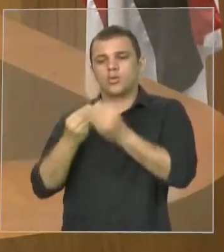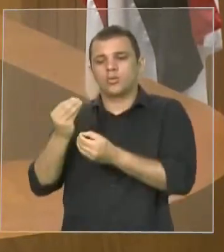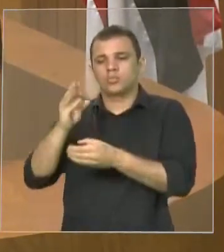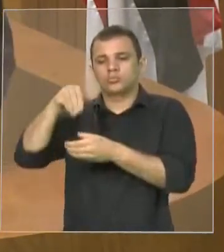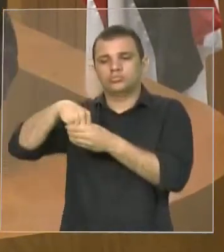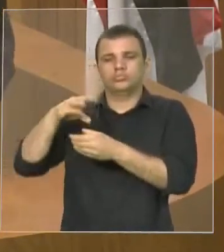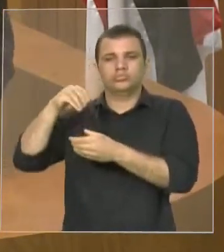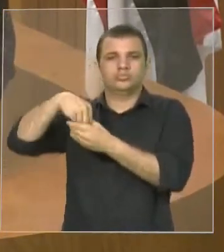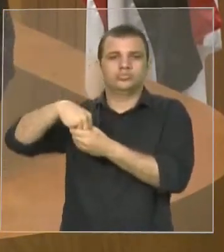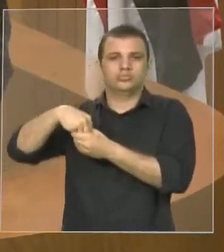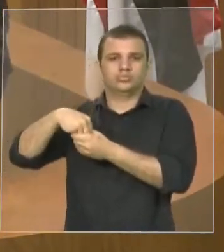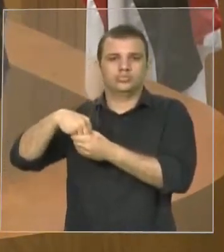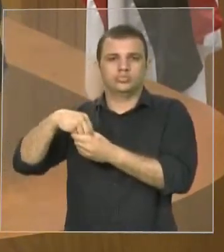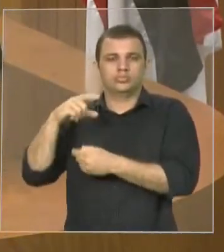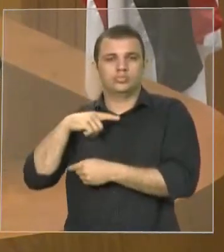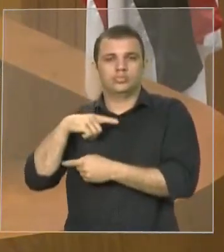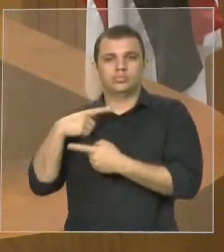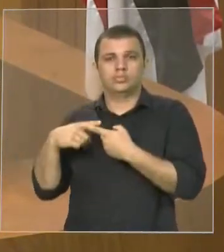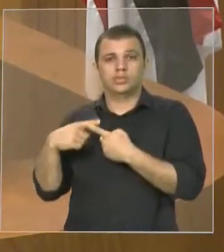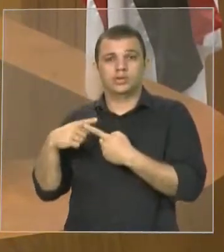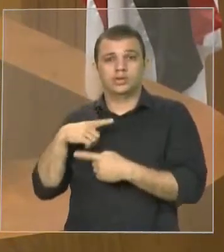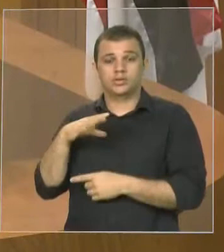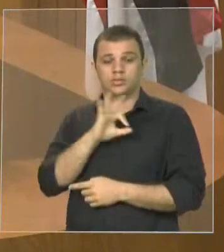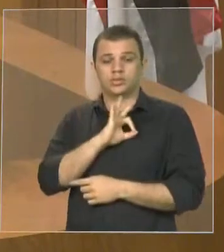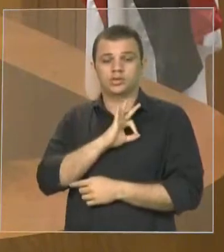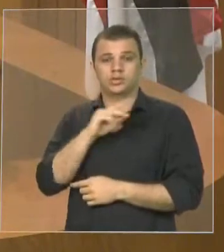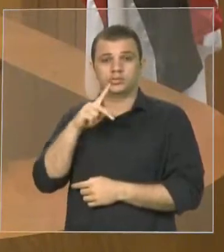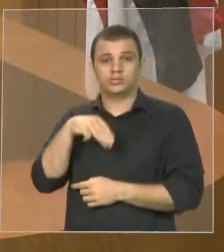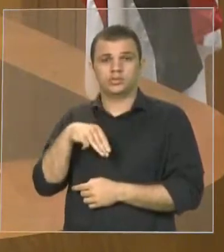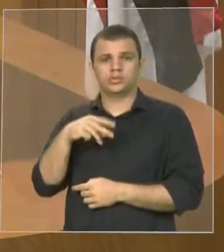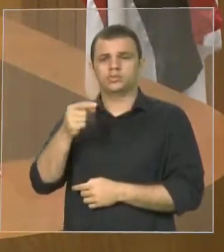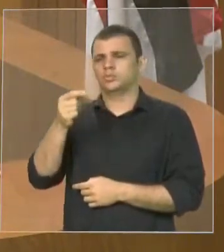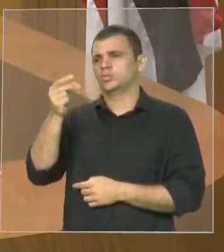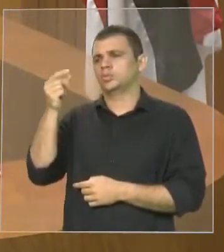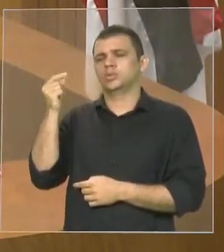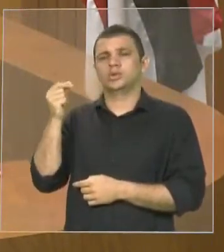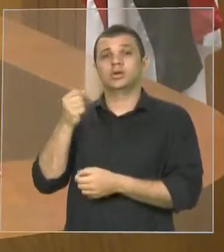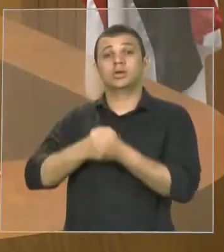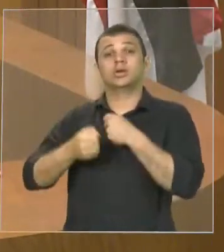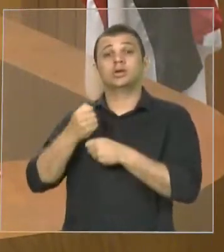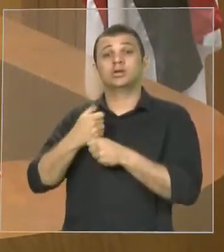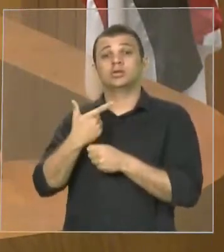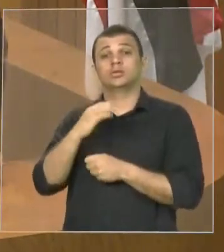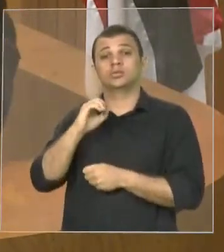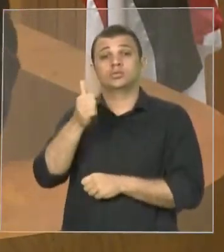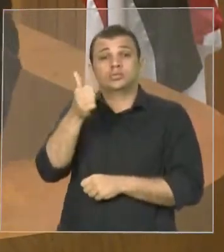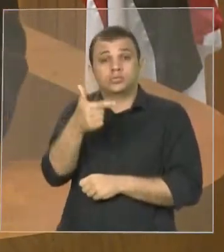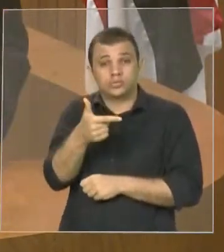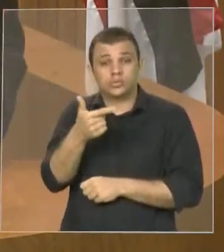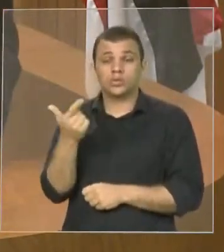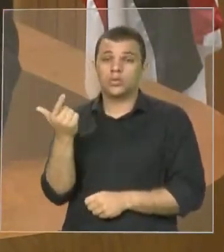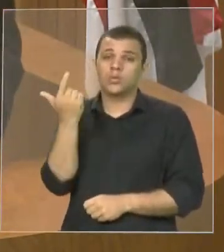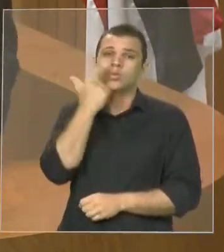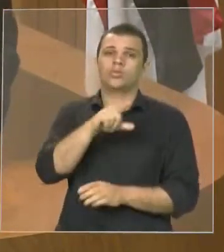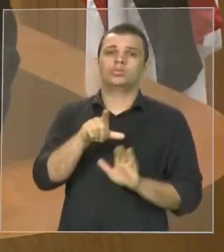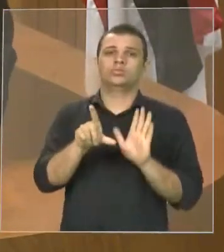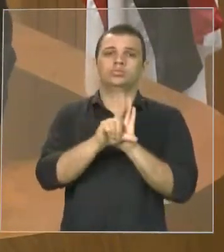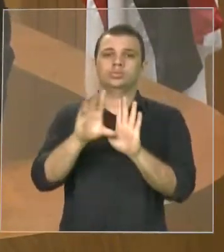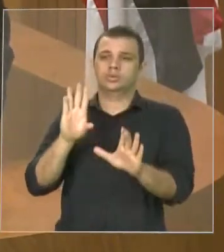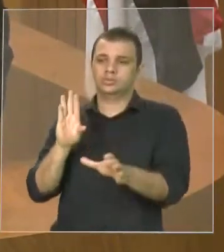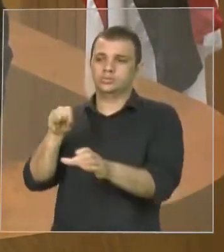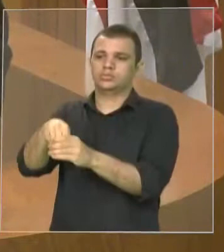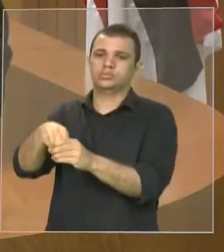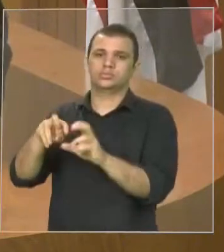Polícia Militar, depois de muito tempo, em 2012, conseguiu, através de uma lei, fazer parte